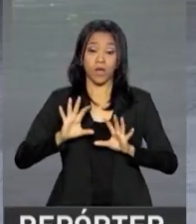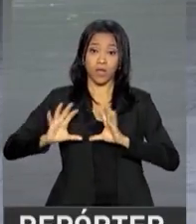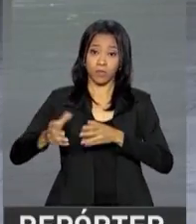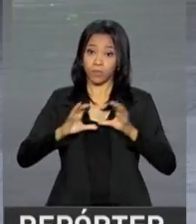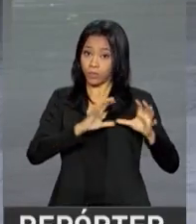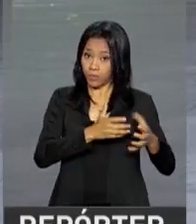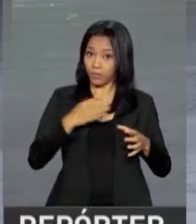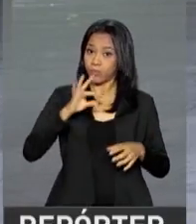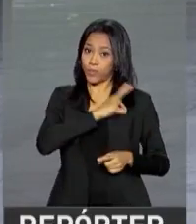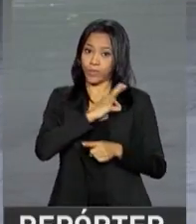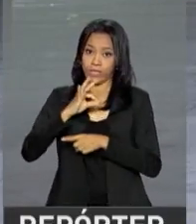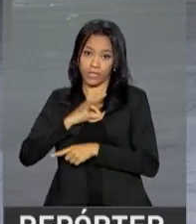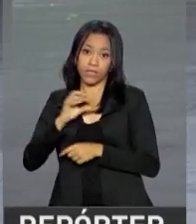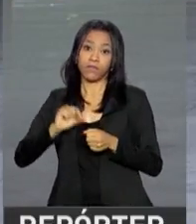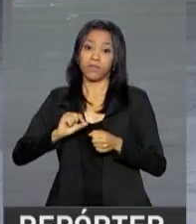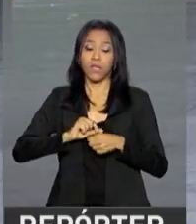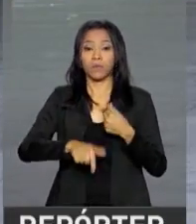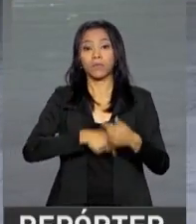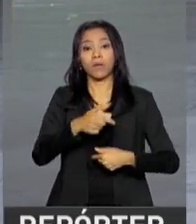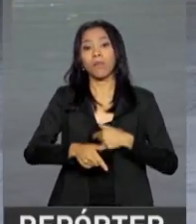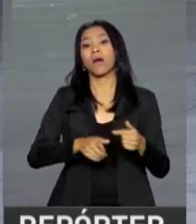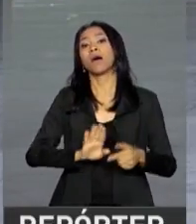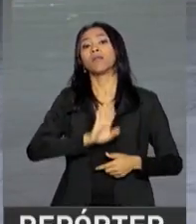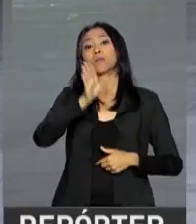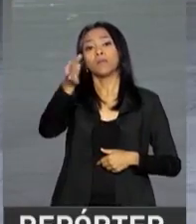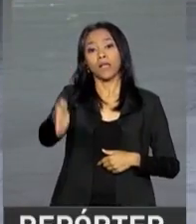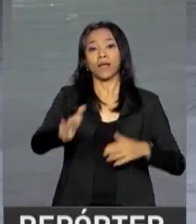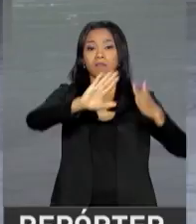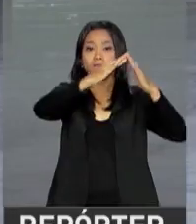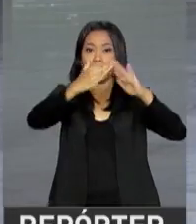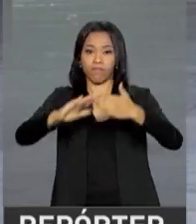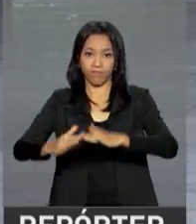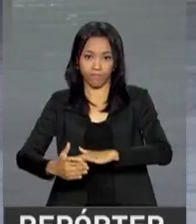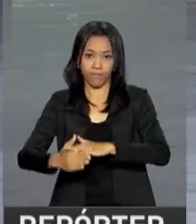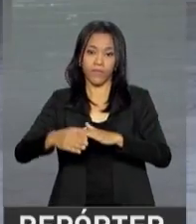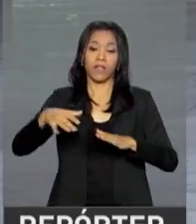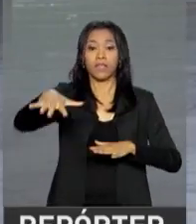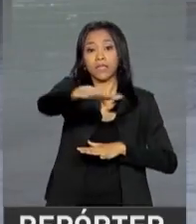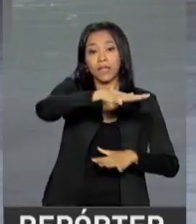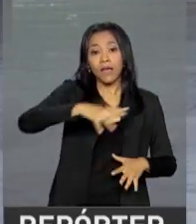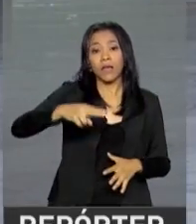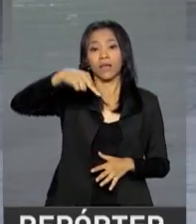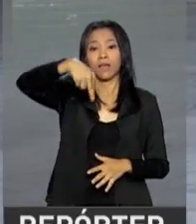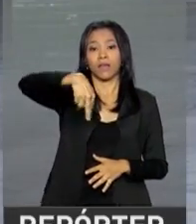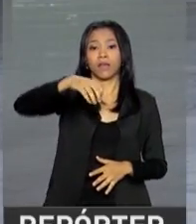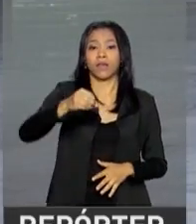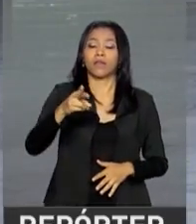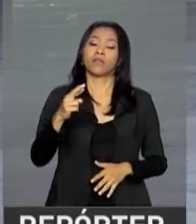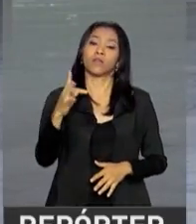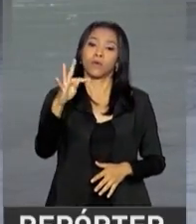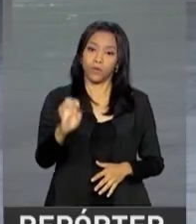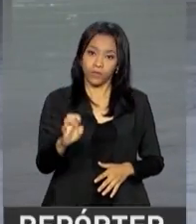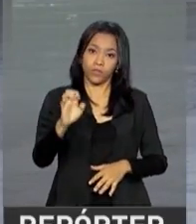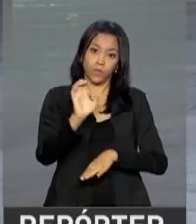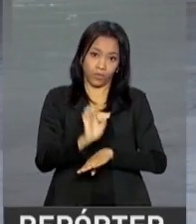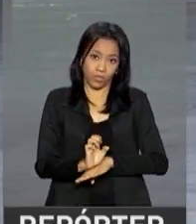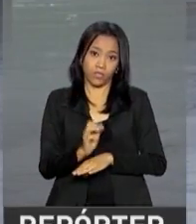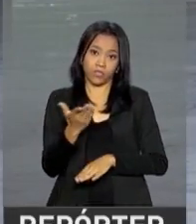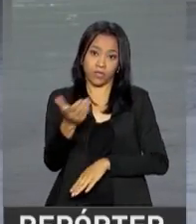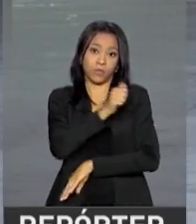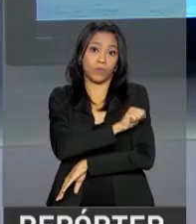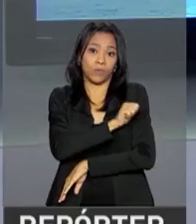na favela kelsons na zona norte do rio de janeiro desde ontem os agentes ocupam várias regiões do estado